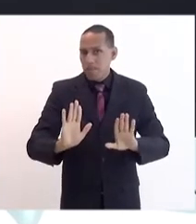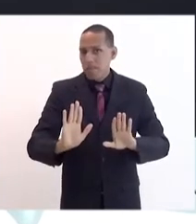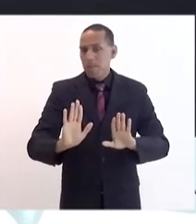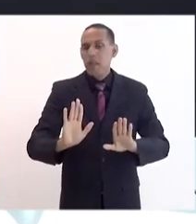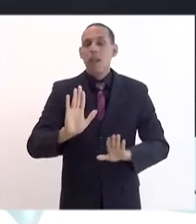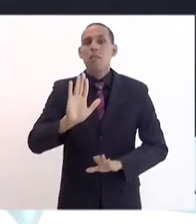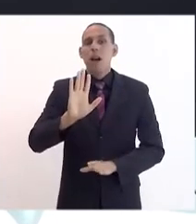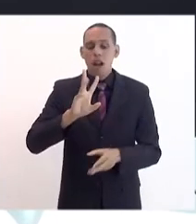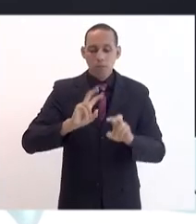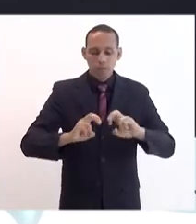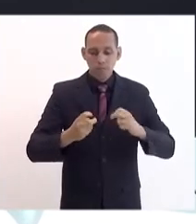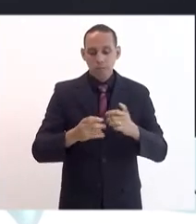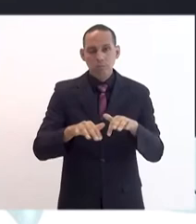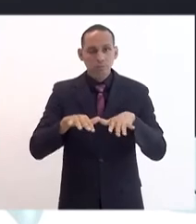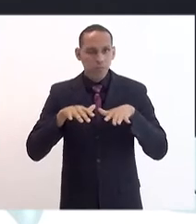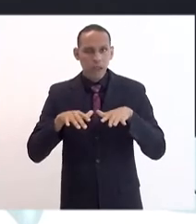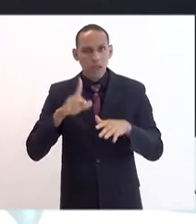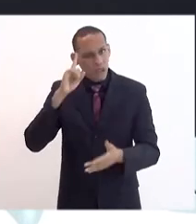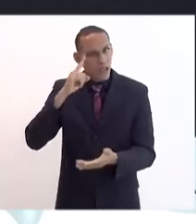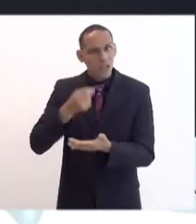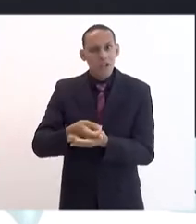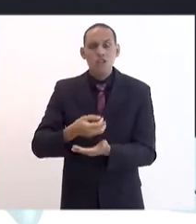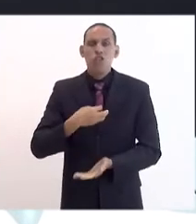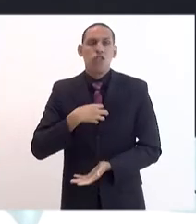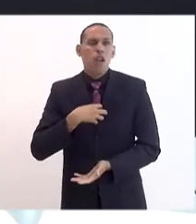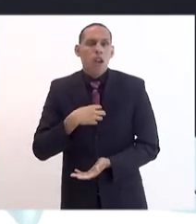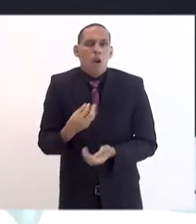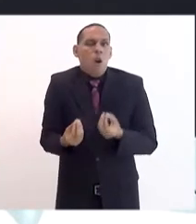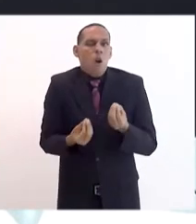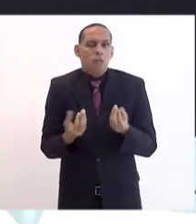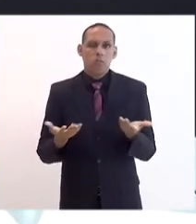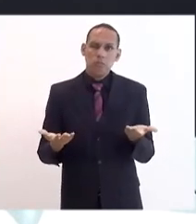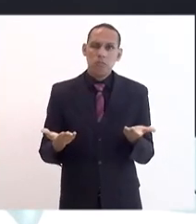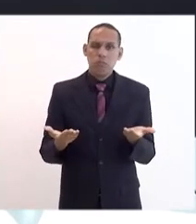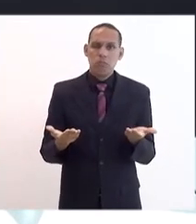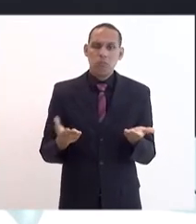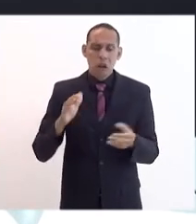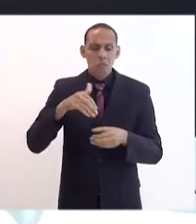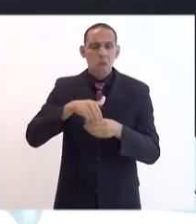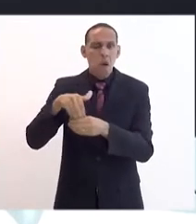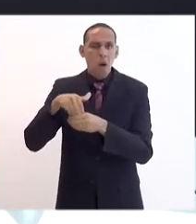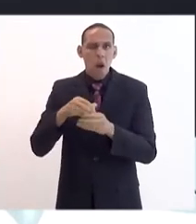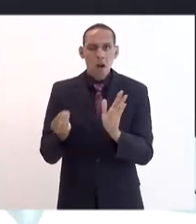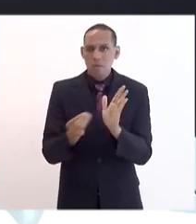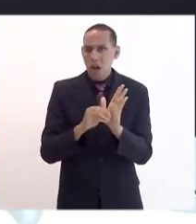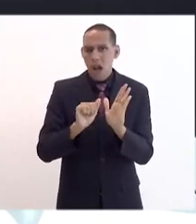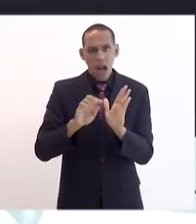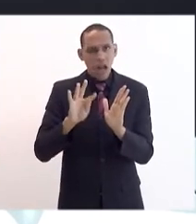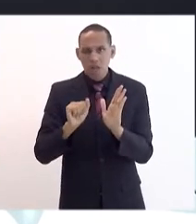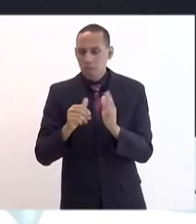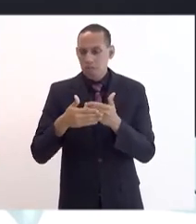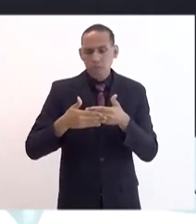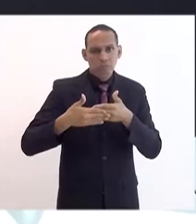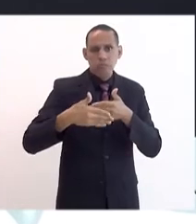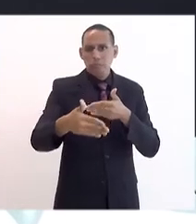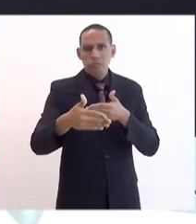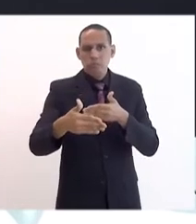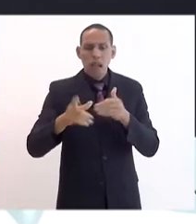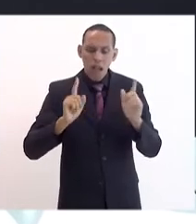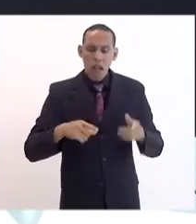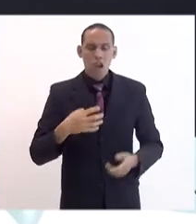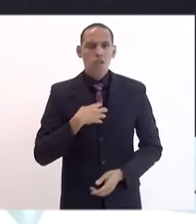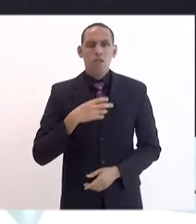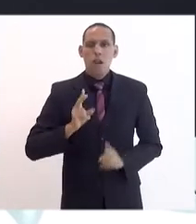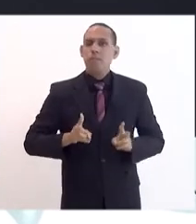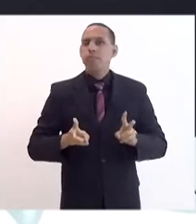plenário pode decidir o modus operandi. Vota, coloca na ata da reunião, daqui para frente vai ser esse modus